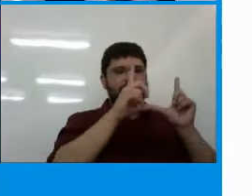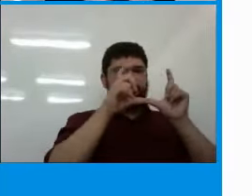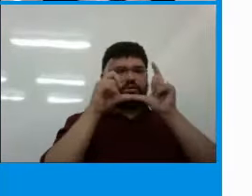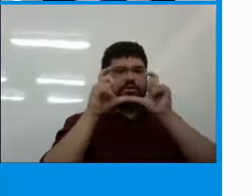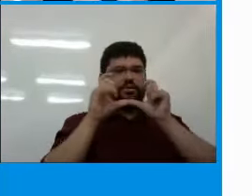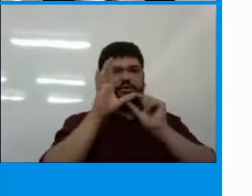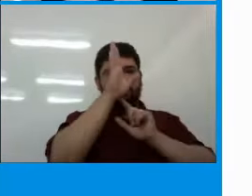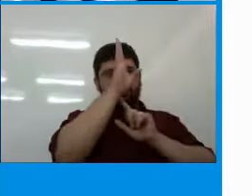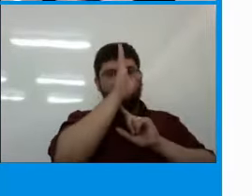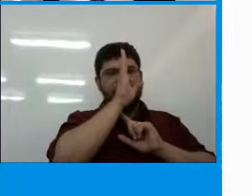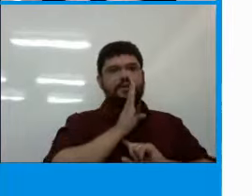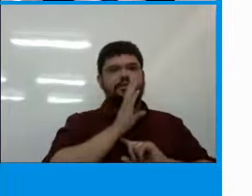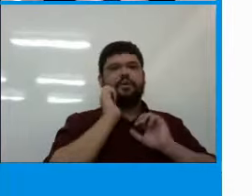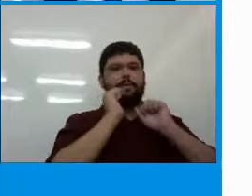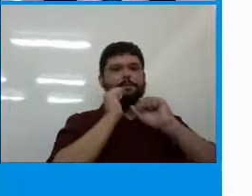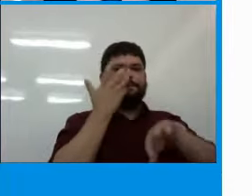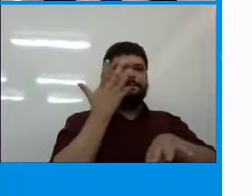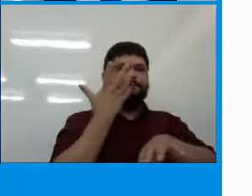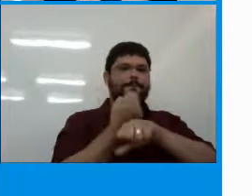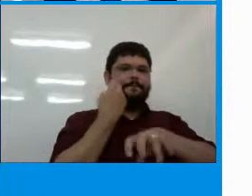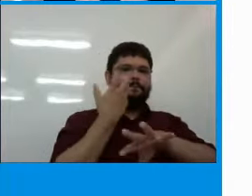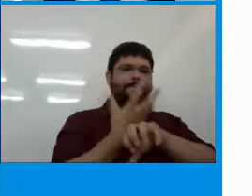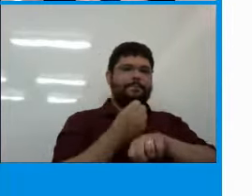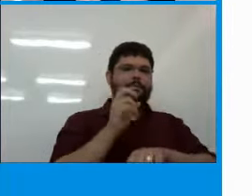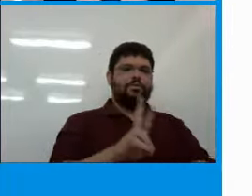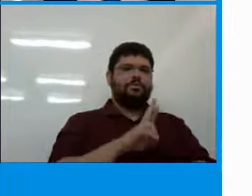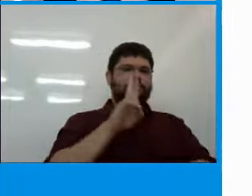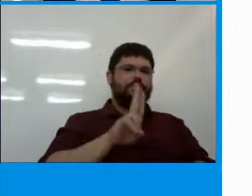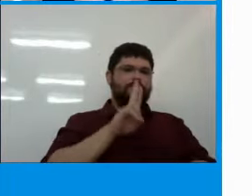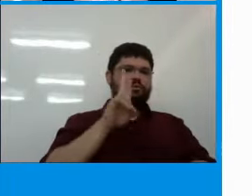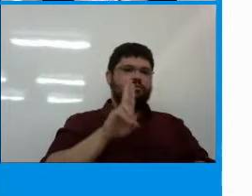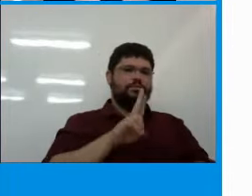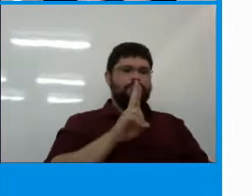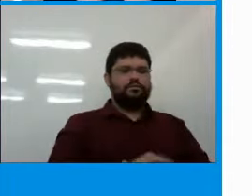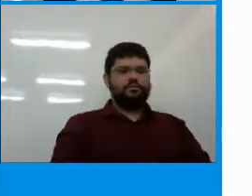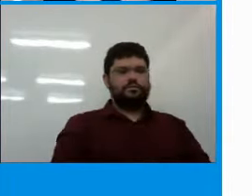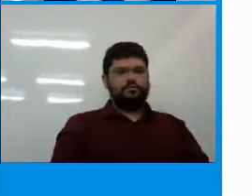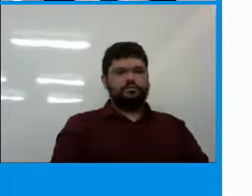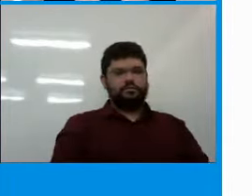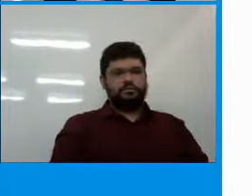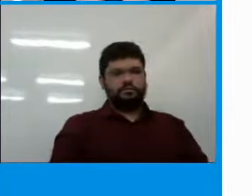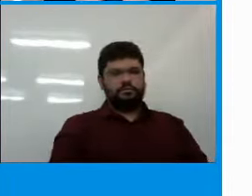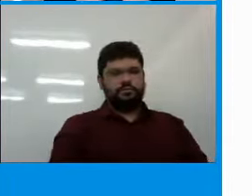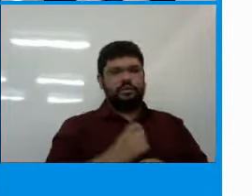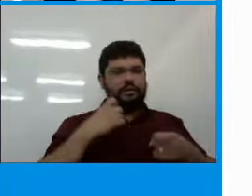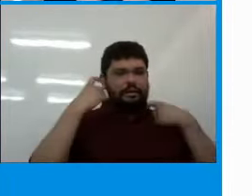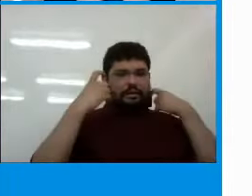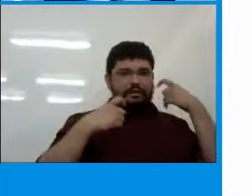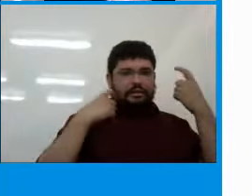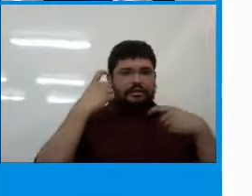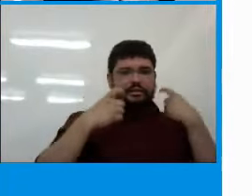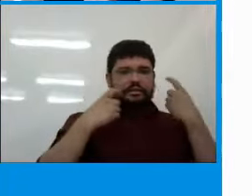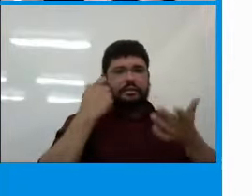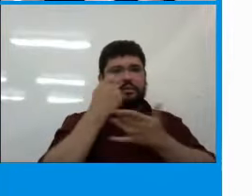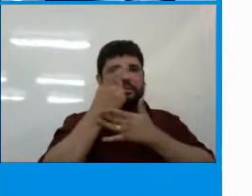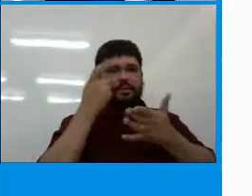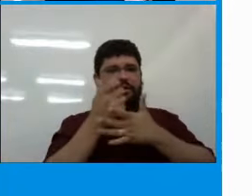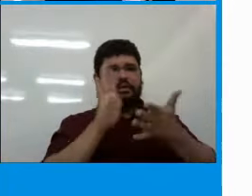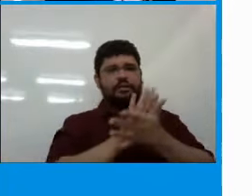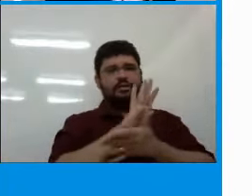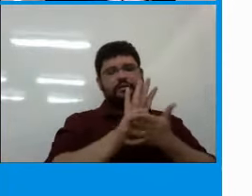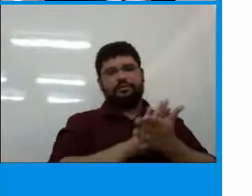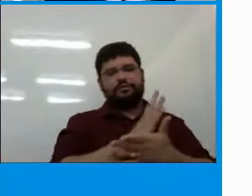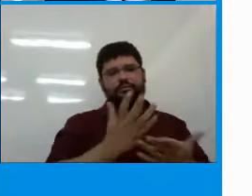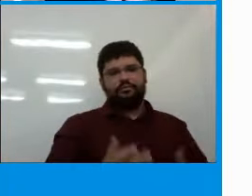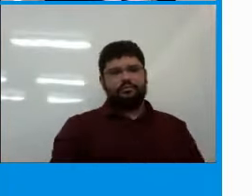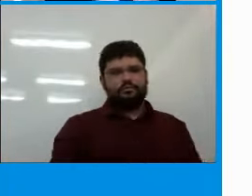para você, que você pode baixar e usar nas suas apresentações, no seu material, sem se preocupar com direitos autorais. O Splash